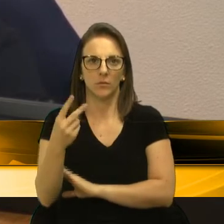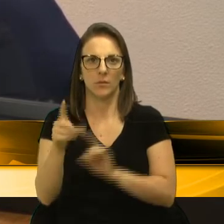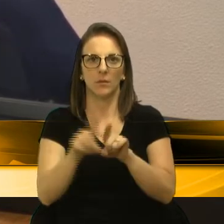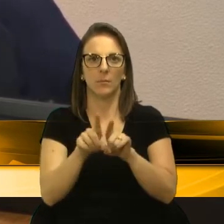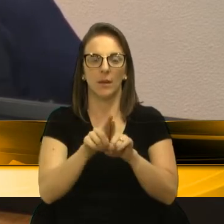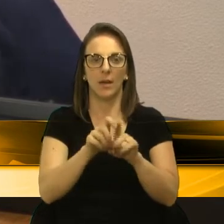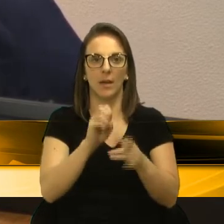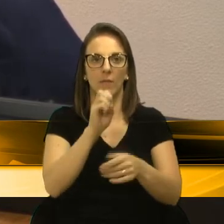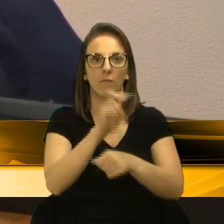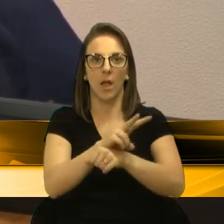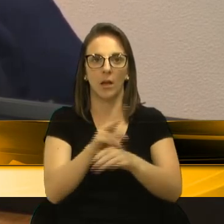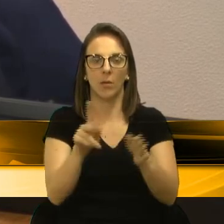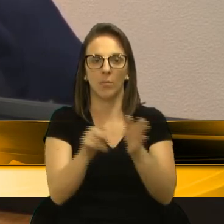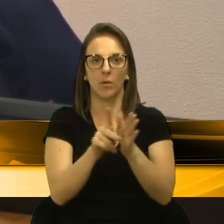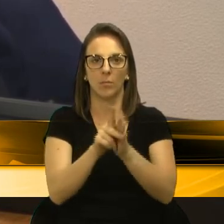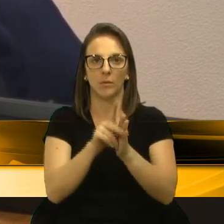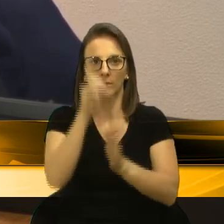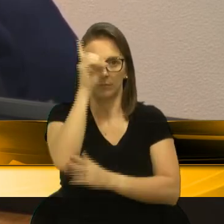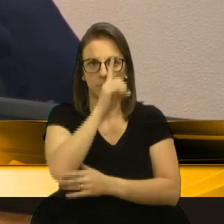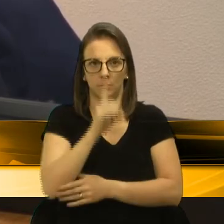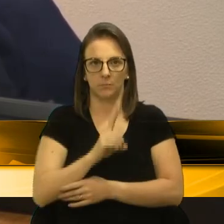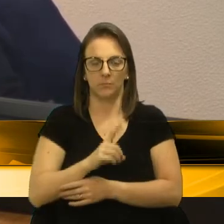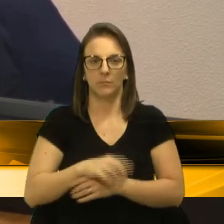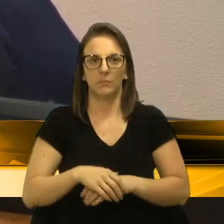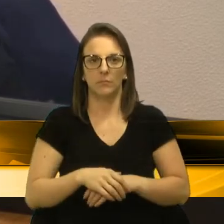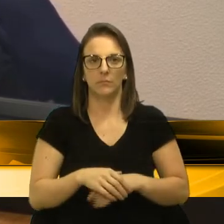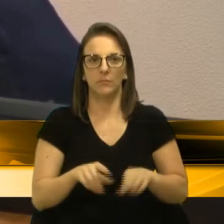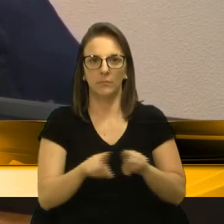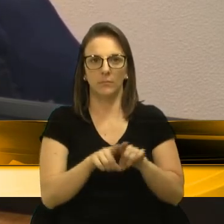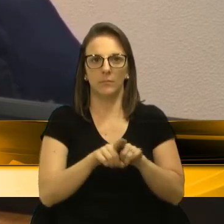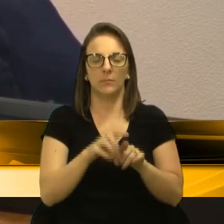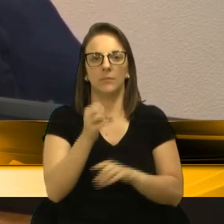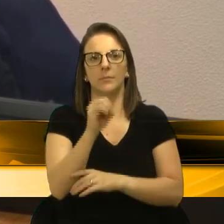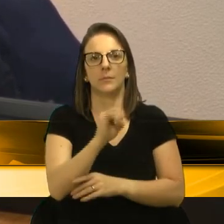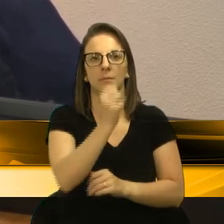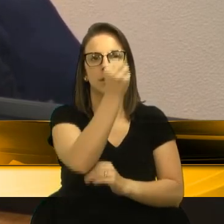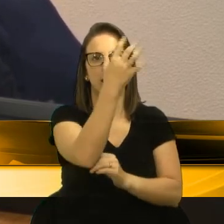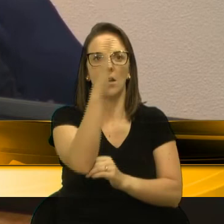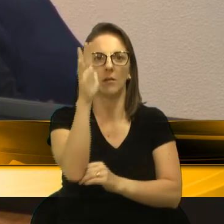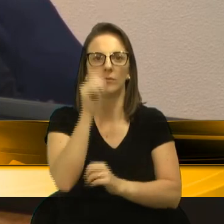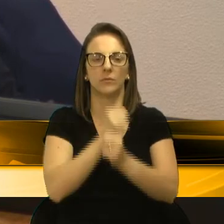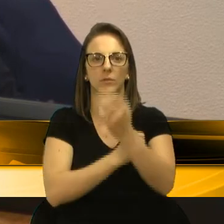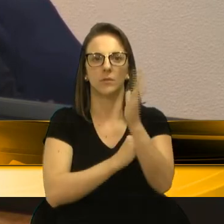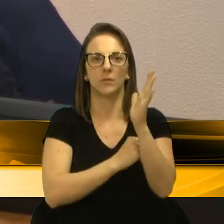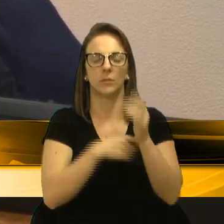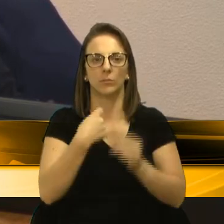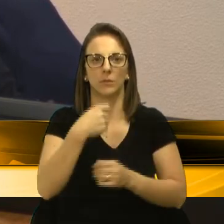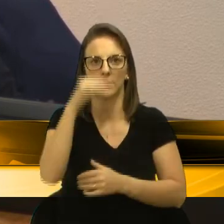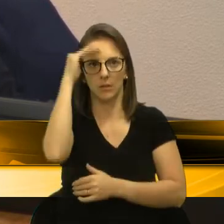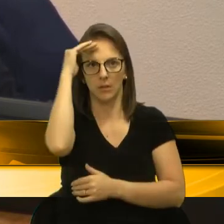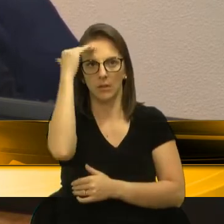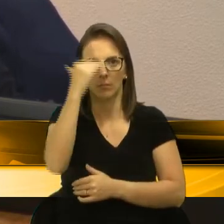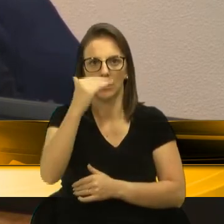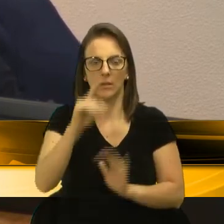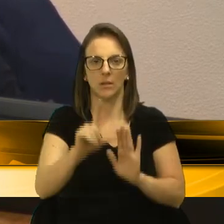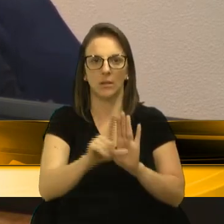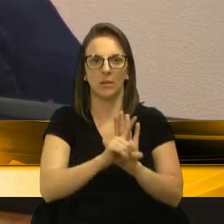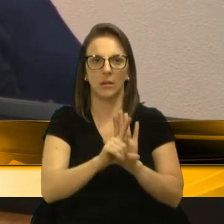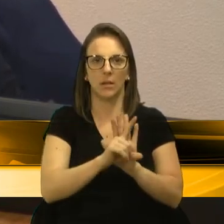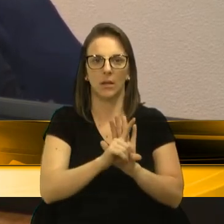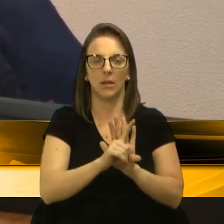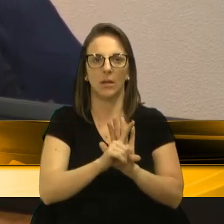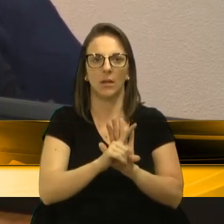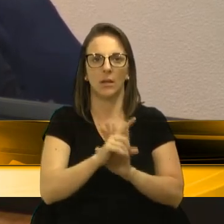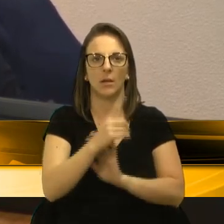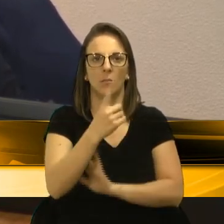físicos. B. Da vegetação de porte arbóreo, atendendo às disposições da Lei número 13.319, de 5 de fevereiro de 2002, e do